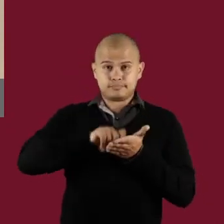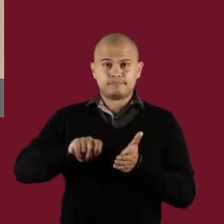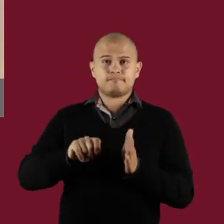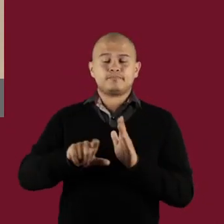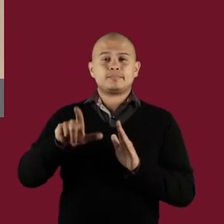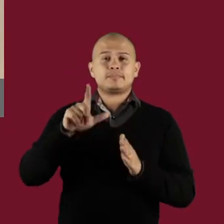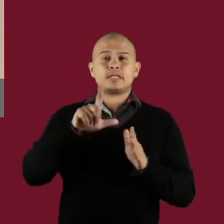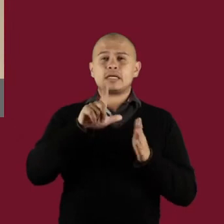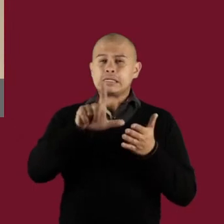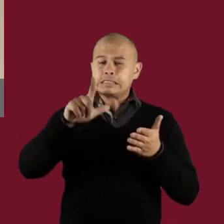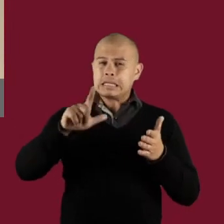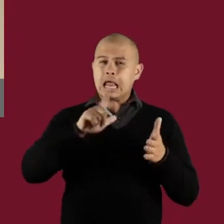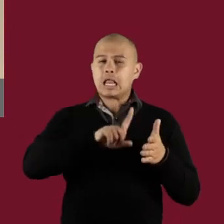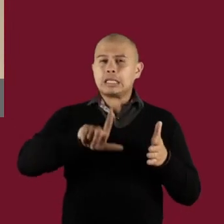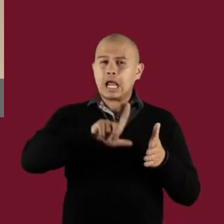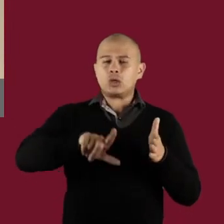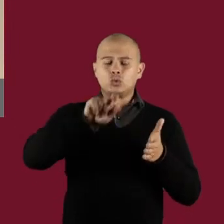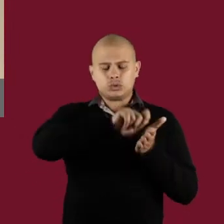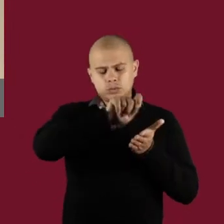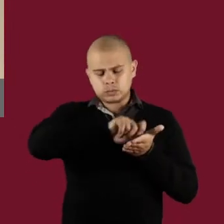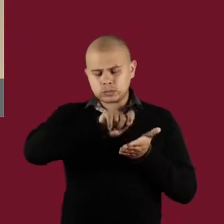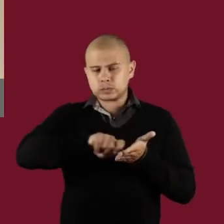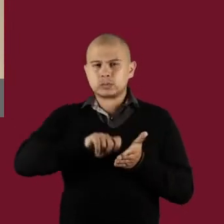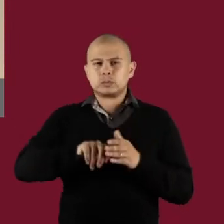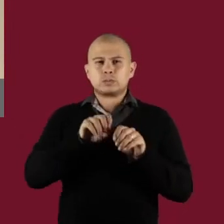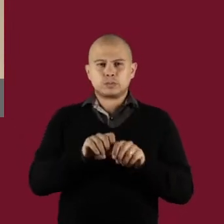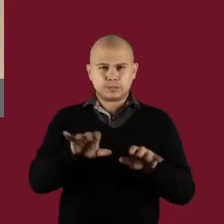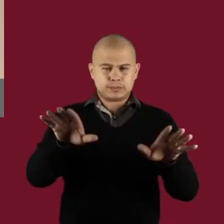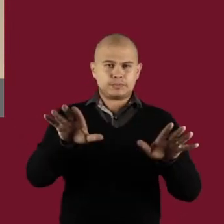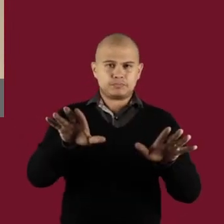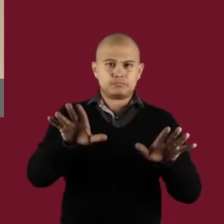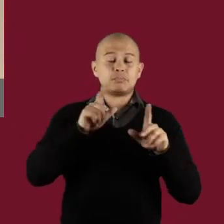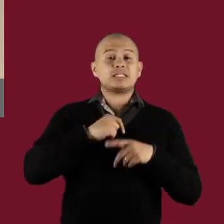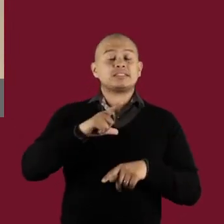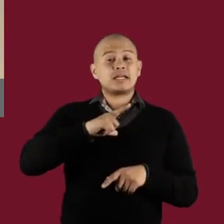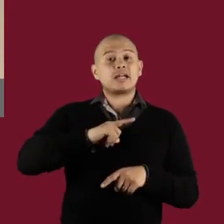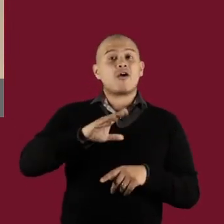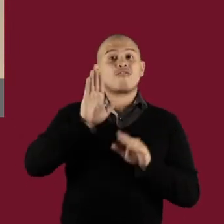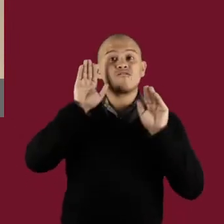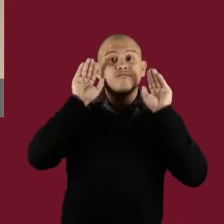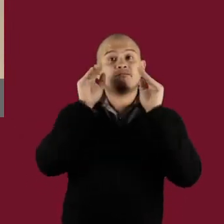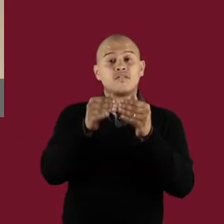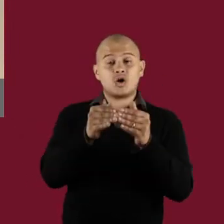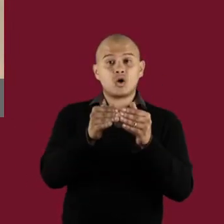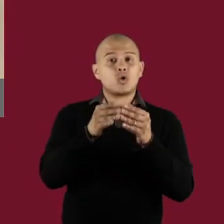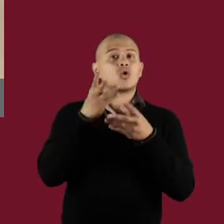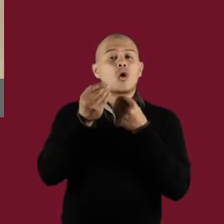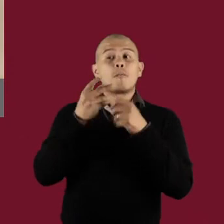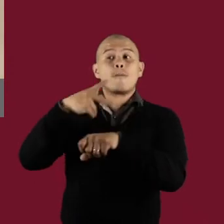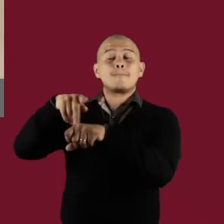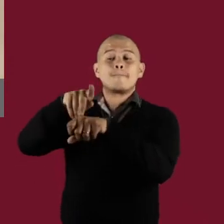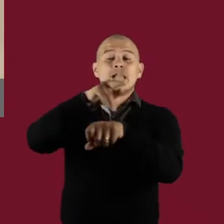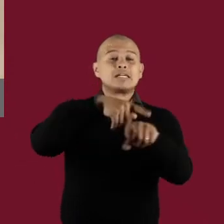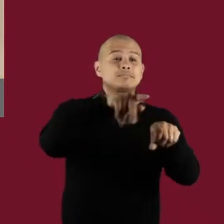a difusão de conteúdo, sobretudo livros, em português, entre os países, né,